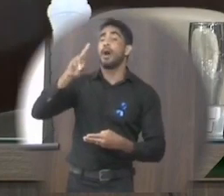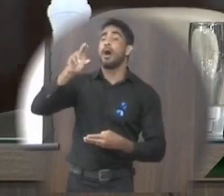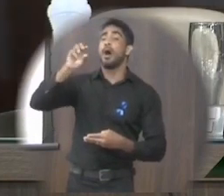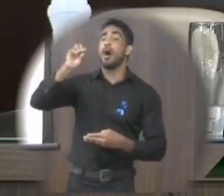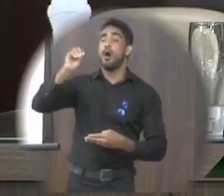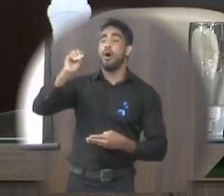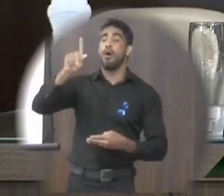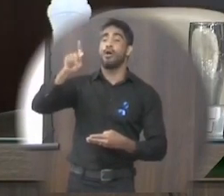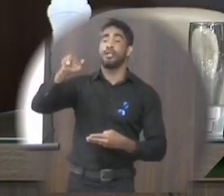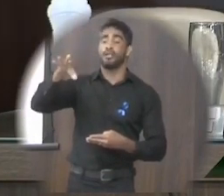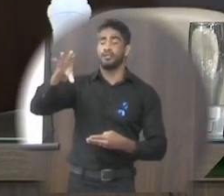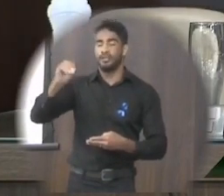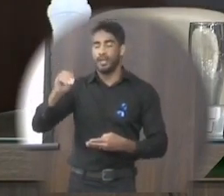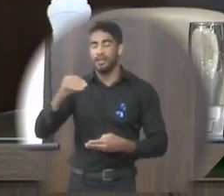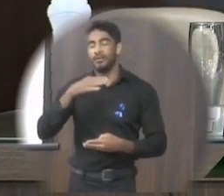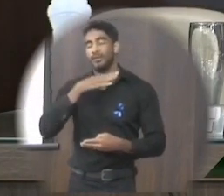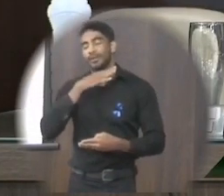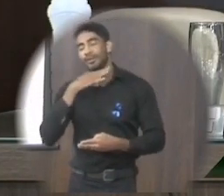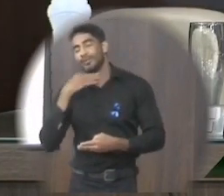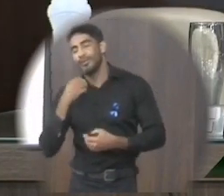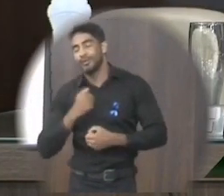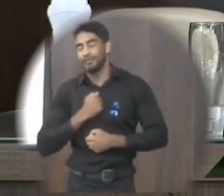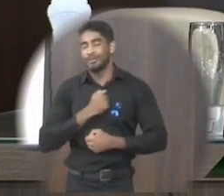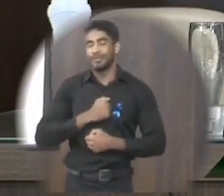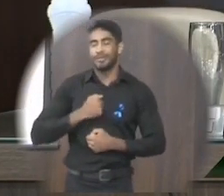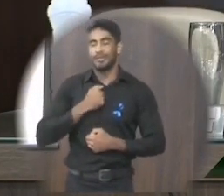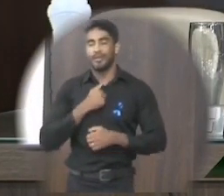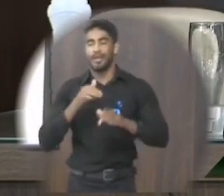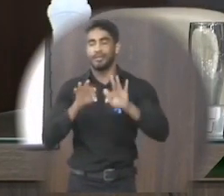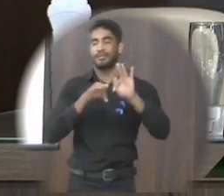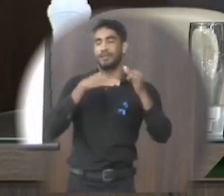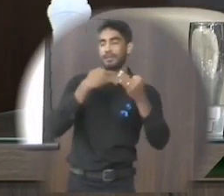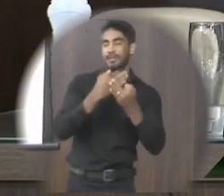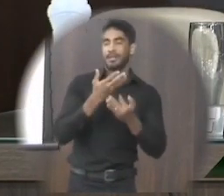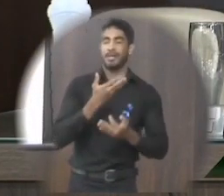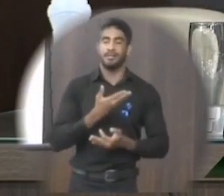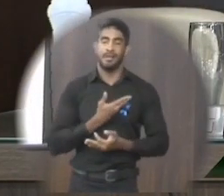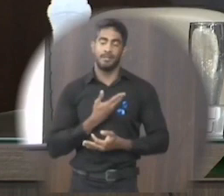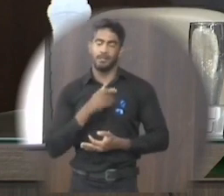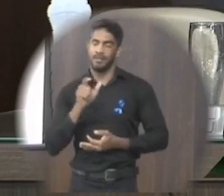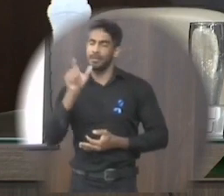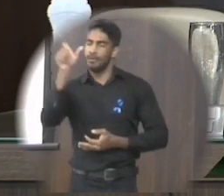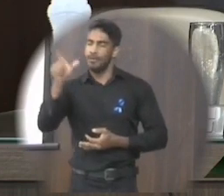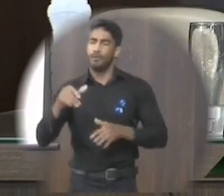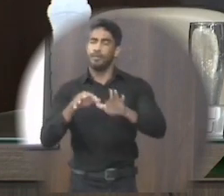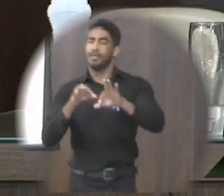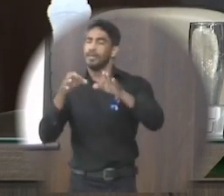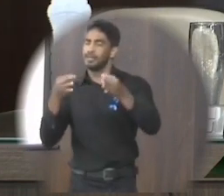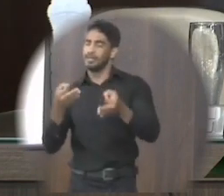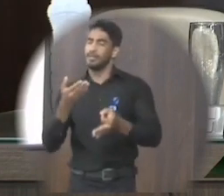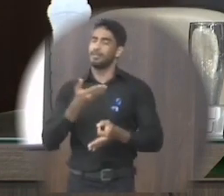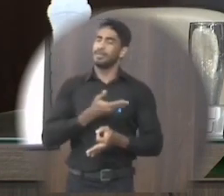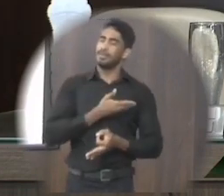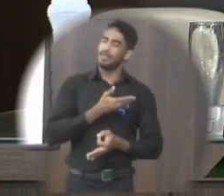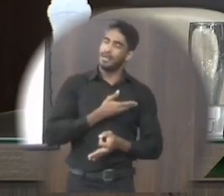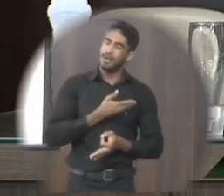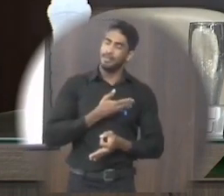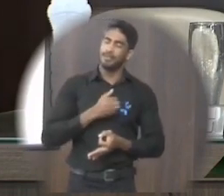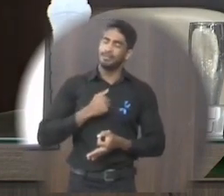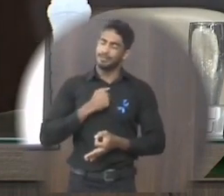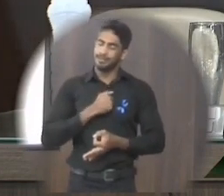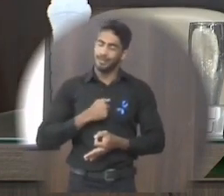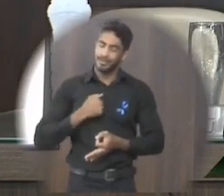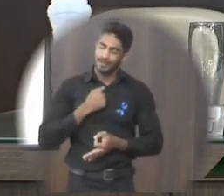partiu deixando eternas saudades aos familiares e amigos. O senhor Rogério foi um homem simples e amigo e deixará uma lacuna imensurável em